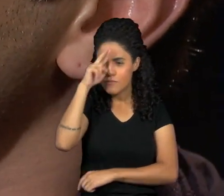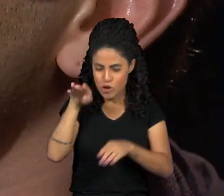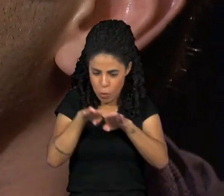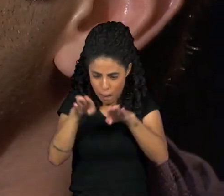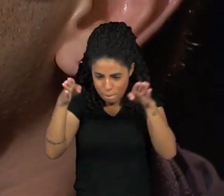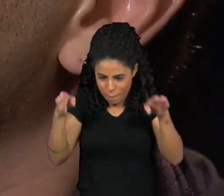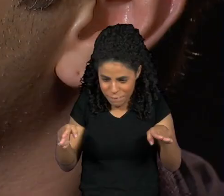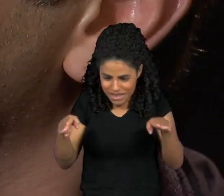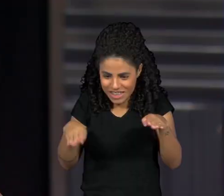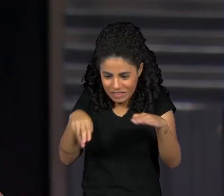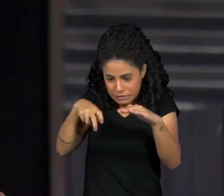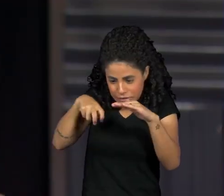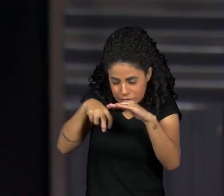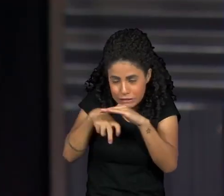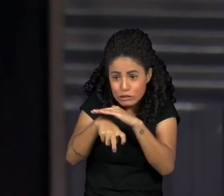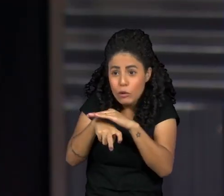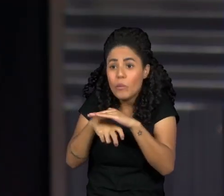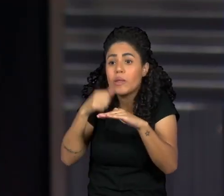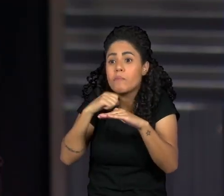escondendo de minha mãe.